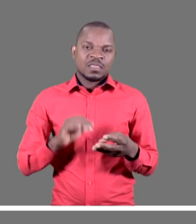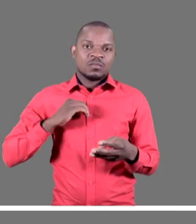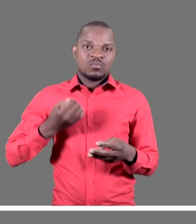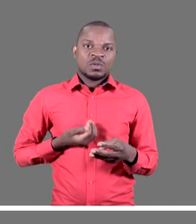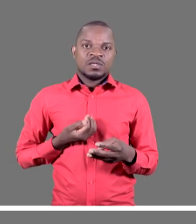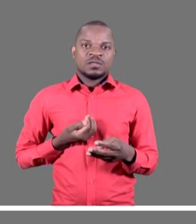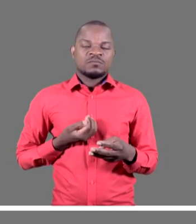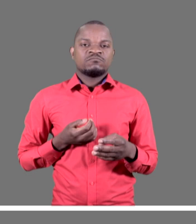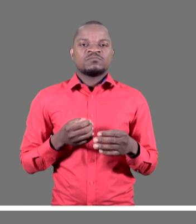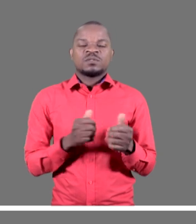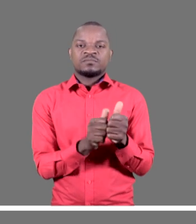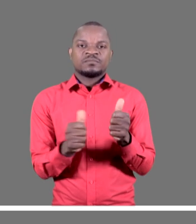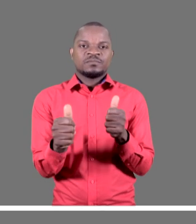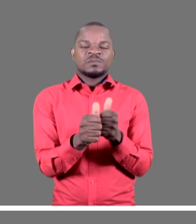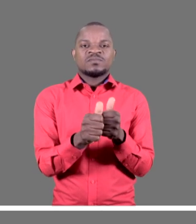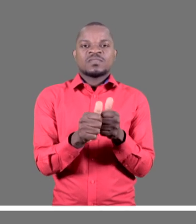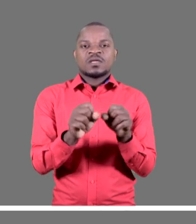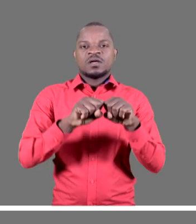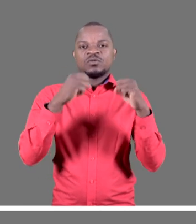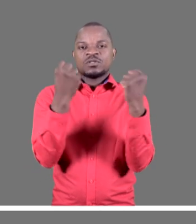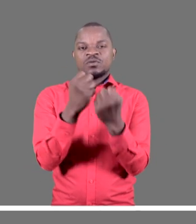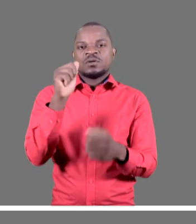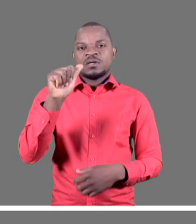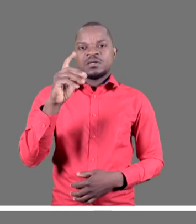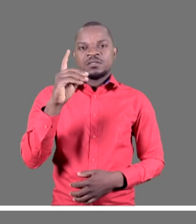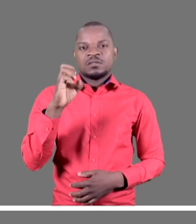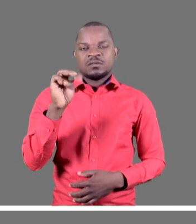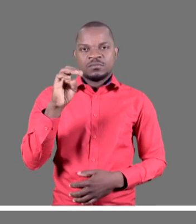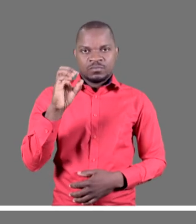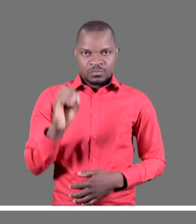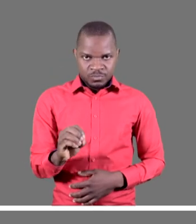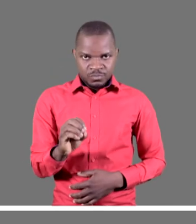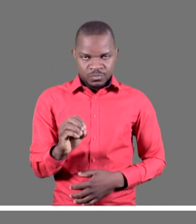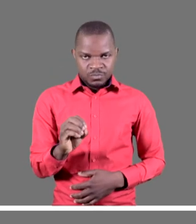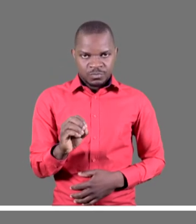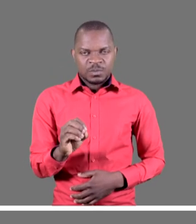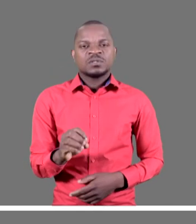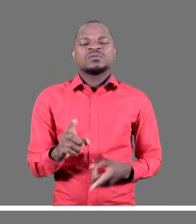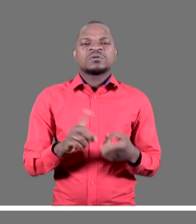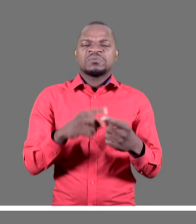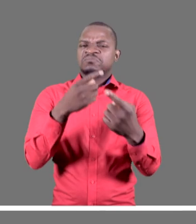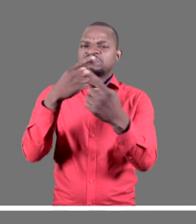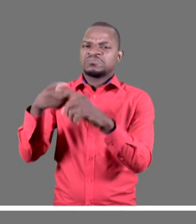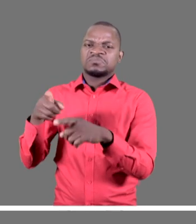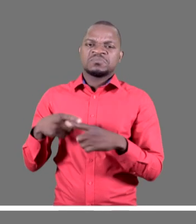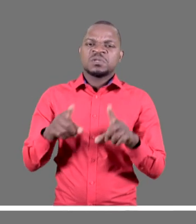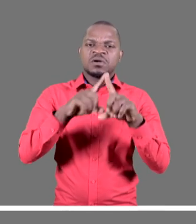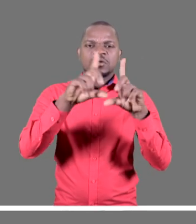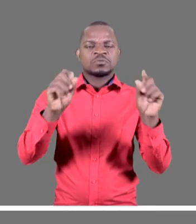Farida Goulam, representação da ADEMO, Associação dos Deficientes de Moçambique, entre vários